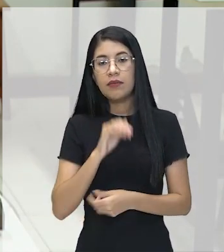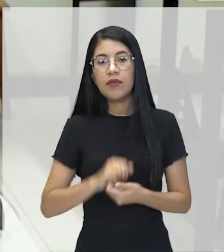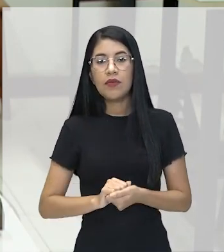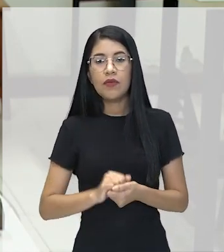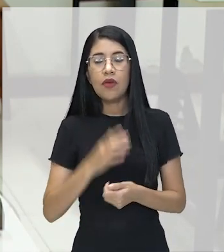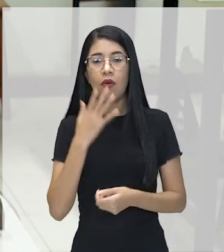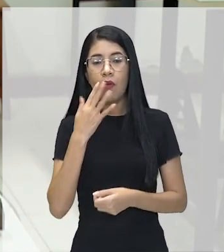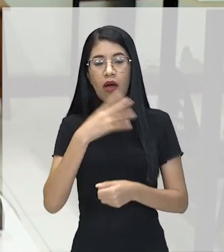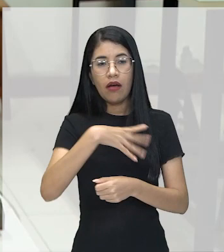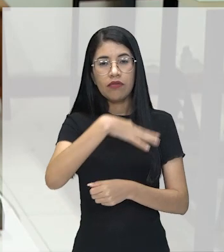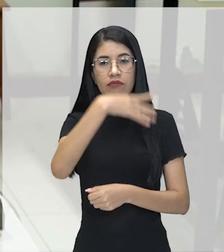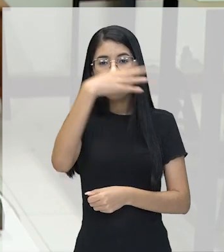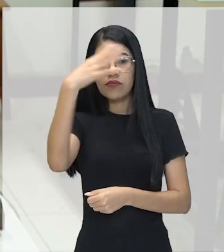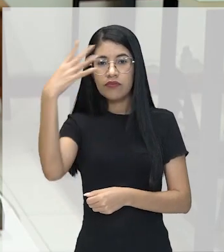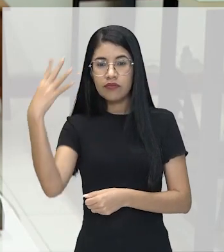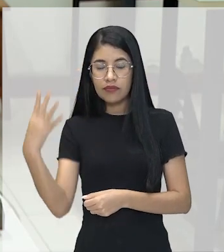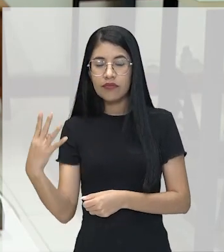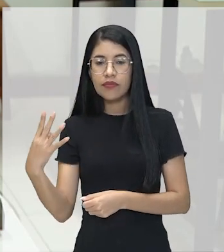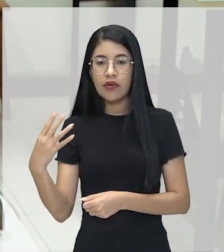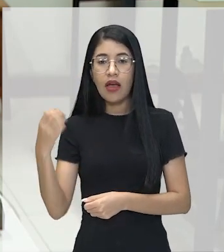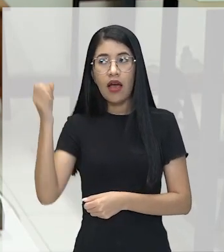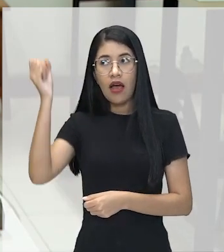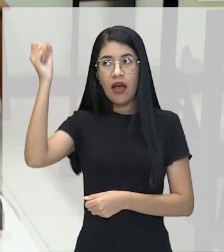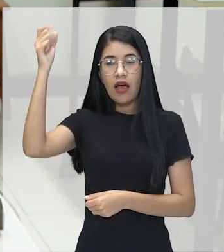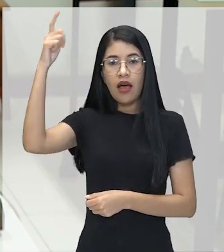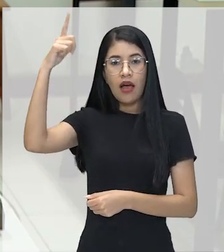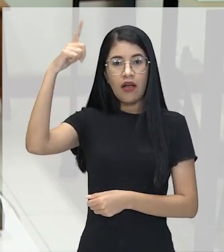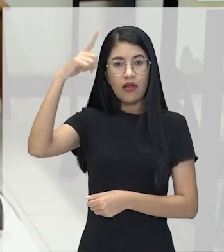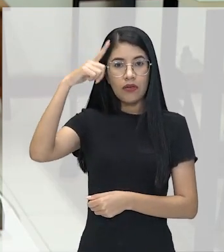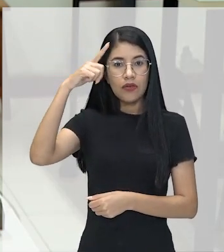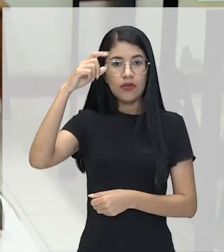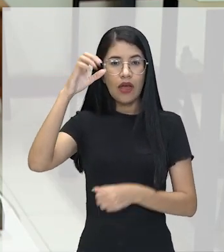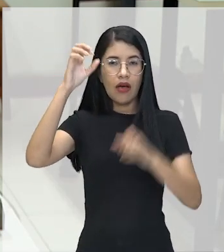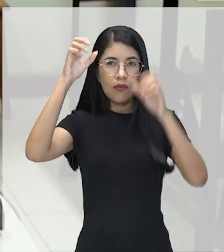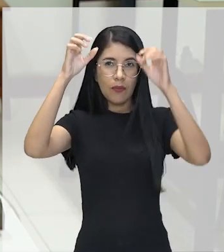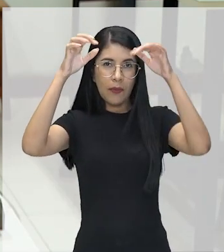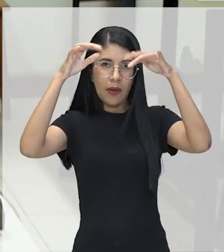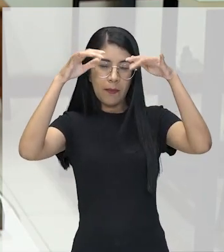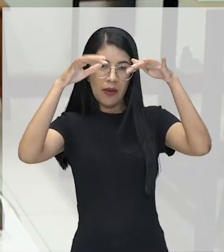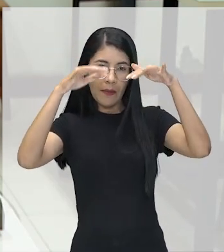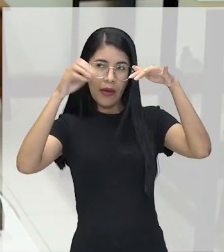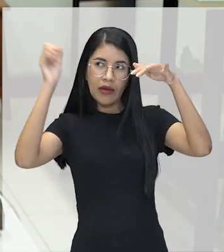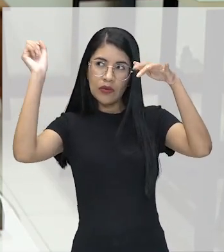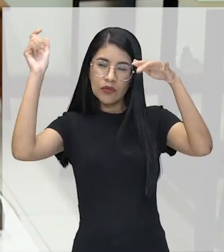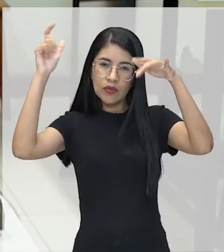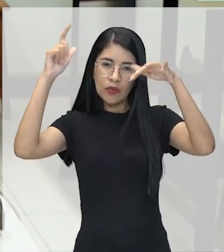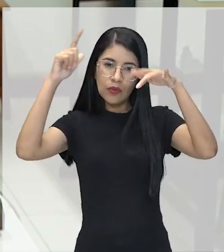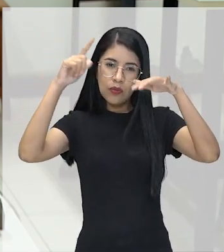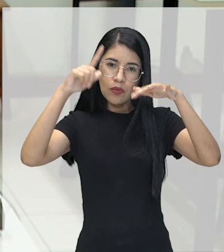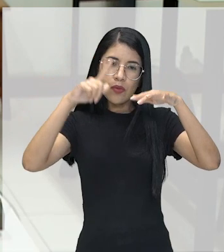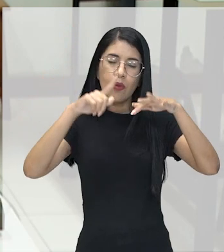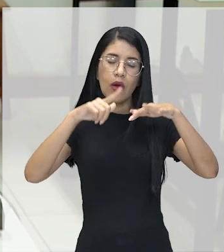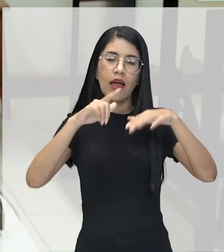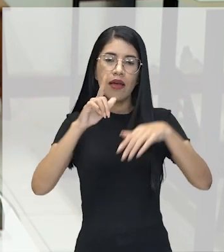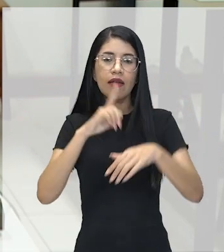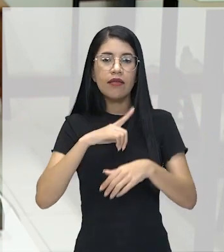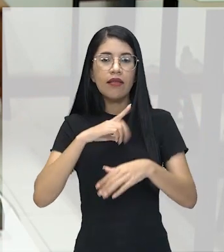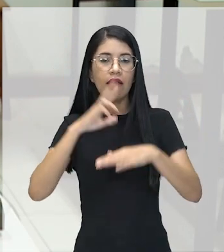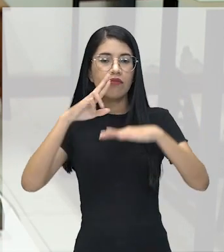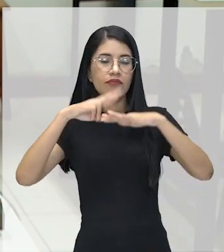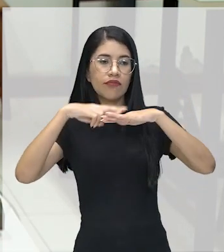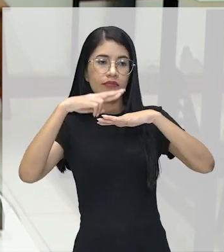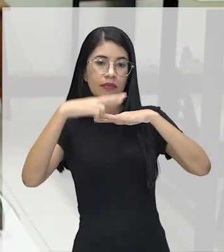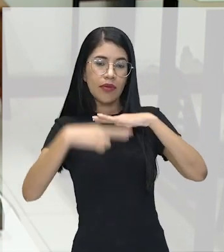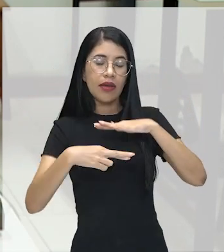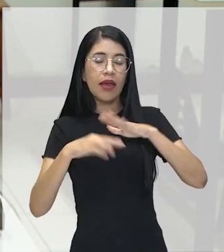arco-íris. A luz do sol, ao entrar nas gotinhas de chuva, ela sofre refração. Só que